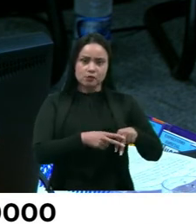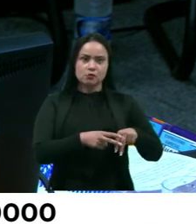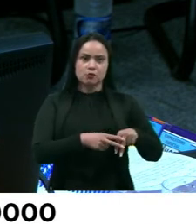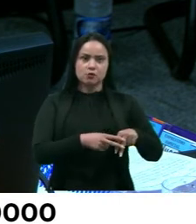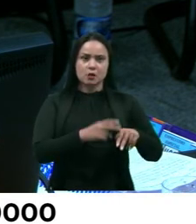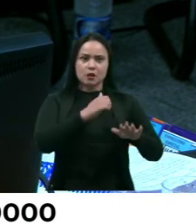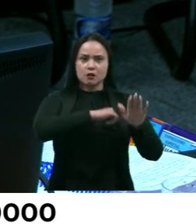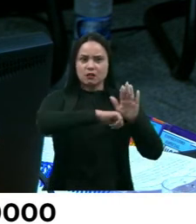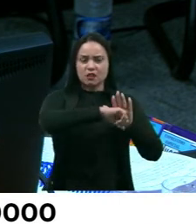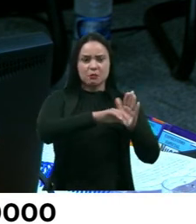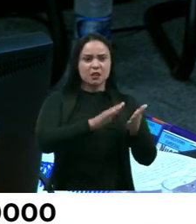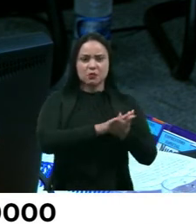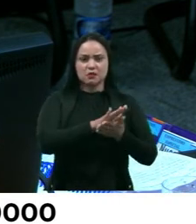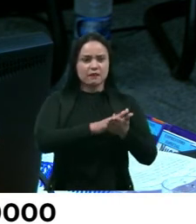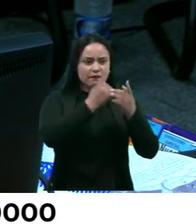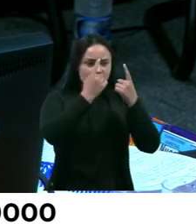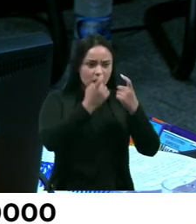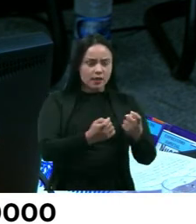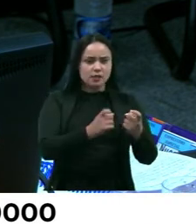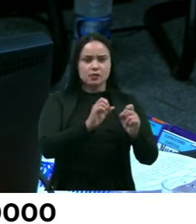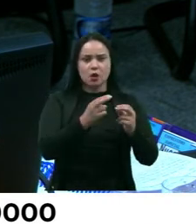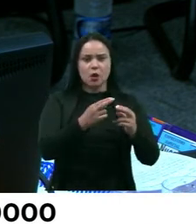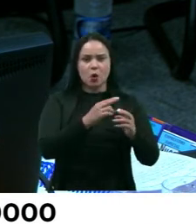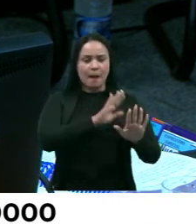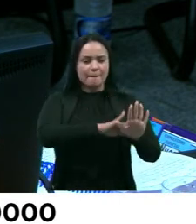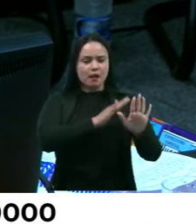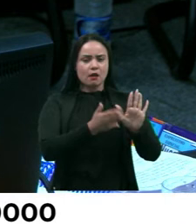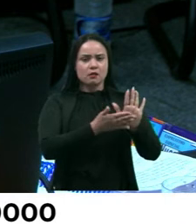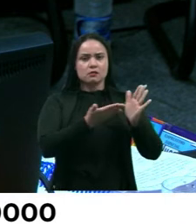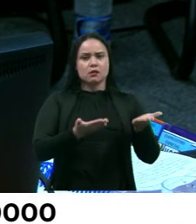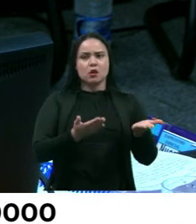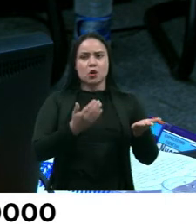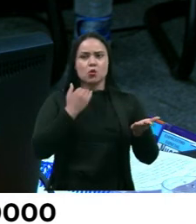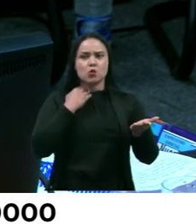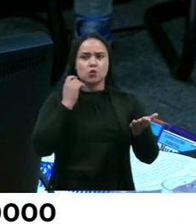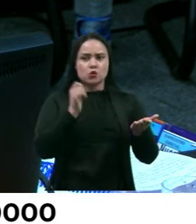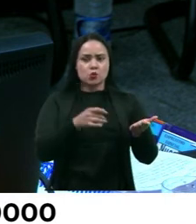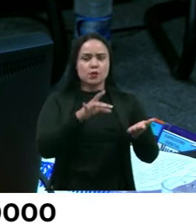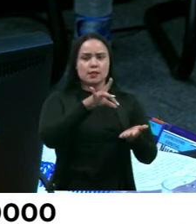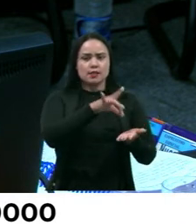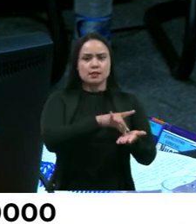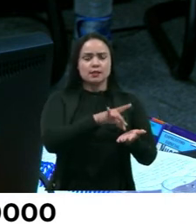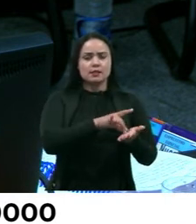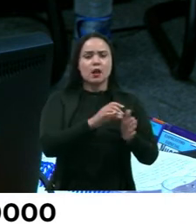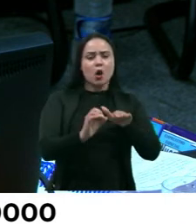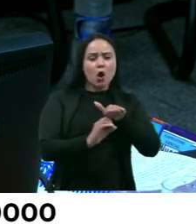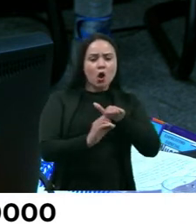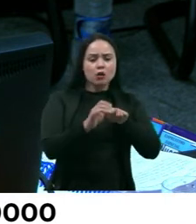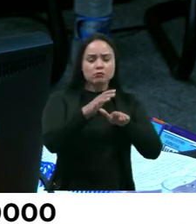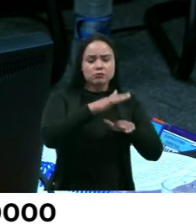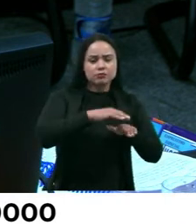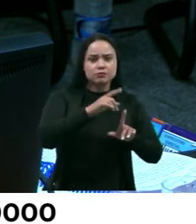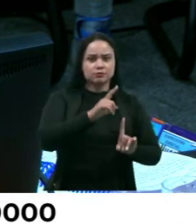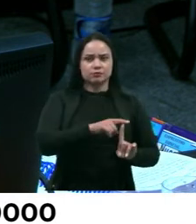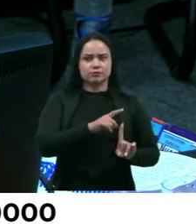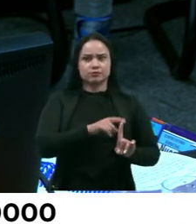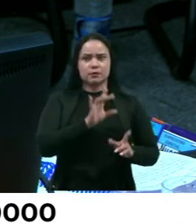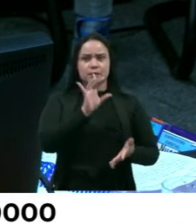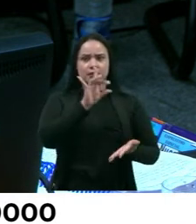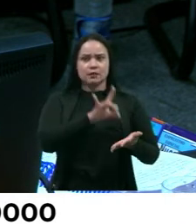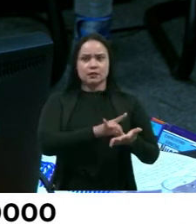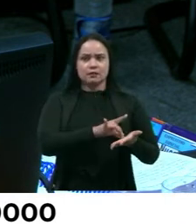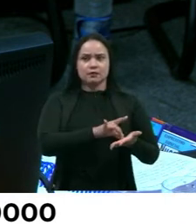por crime sem violência ou grave ameaça. O juízo exercido pelo órgão acusatório acerca da atipicidade